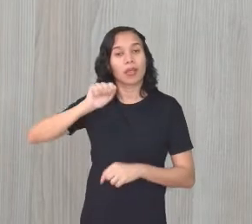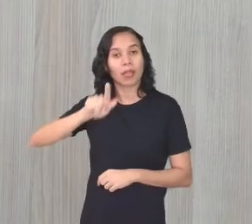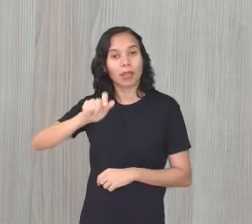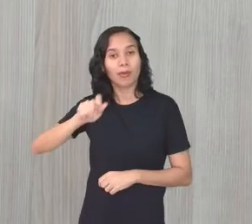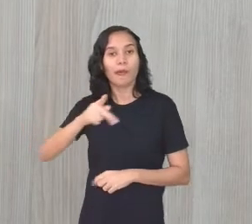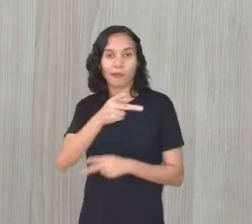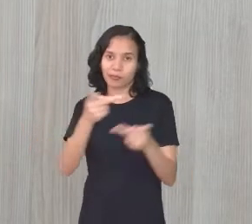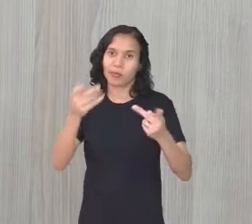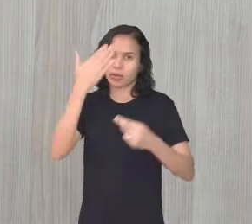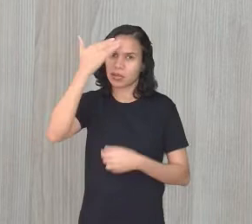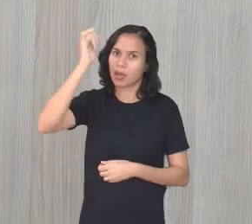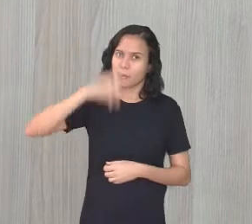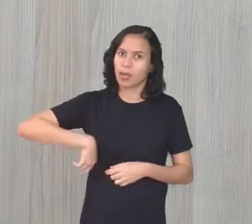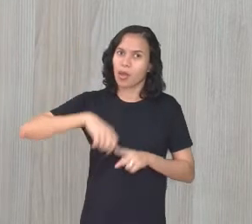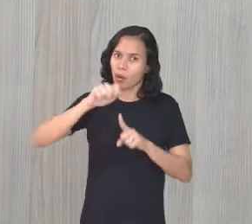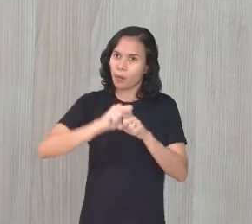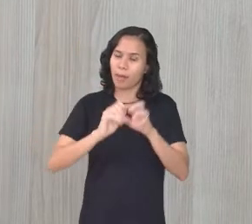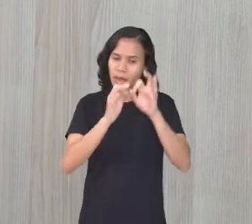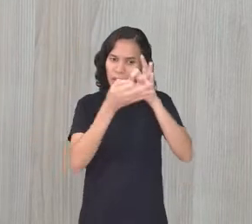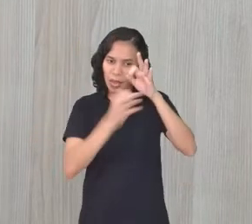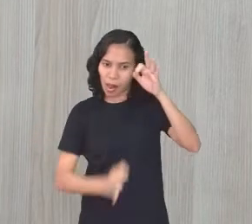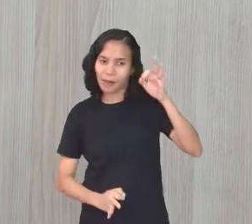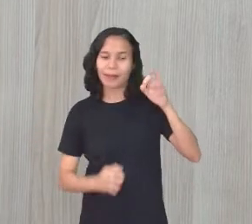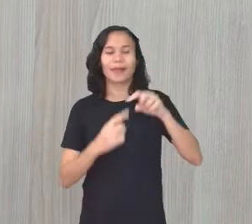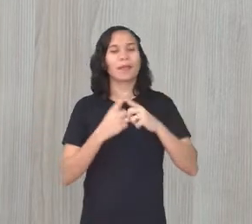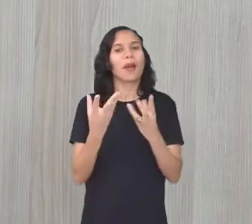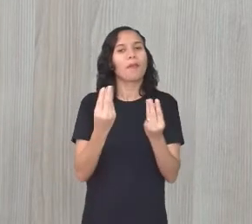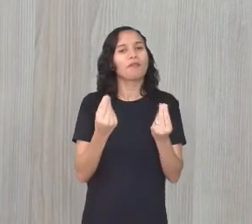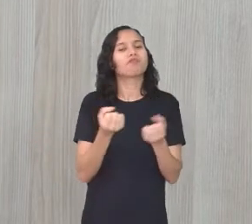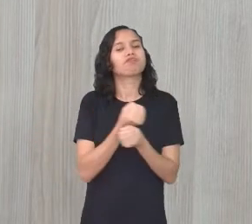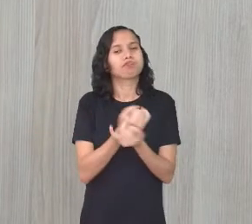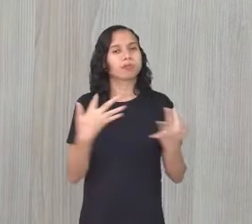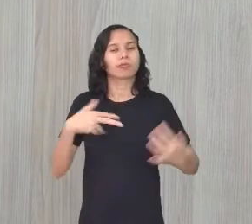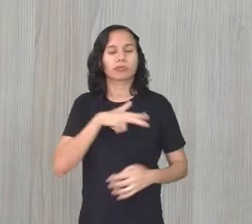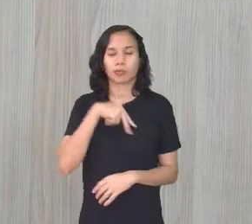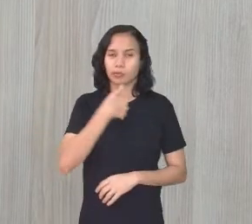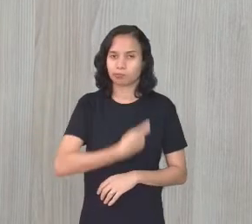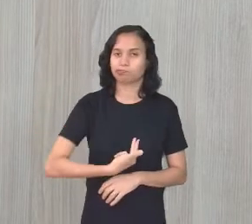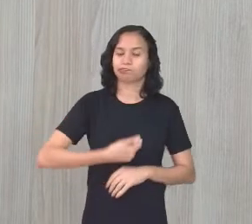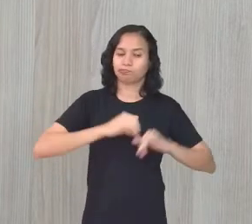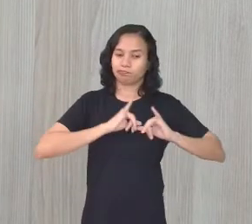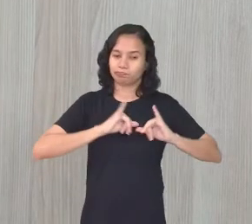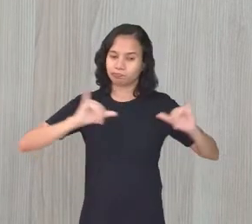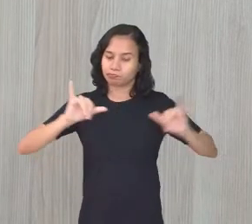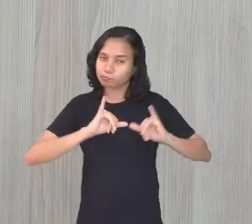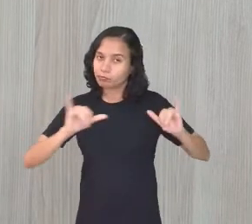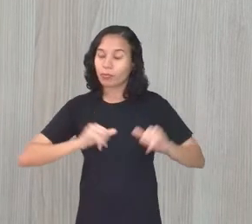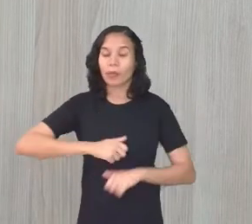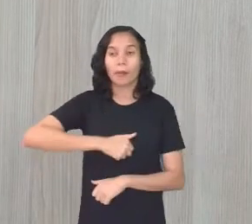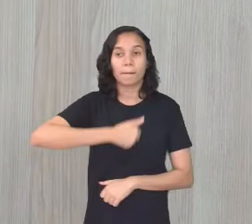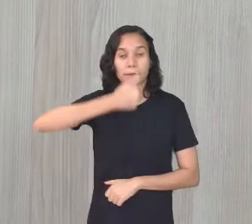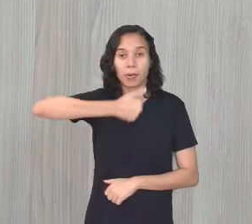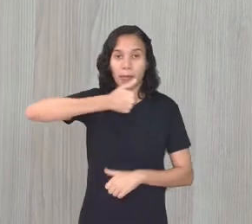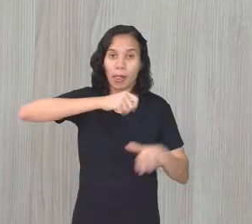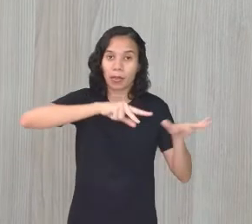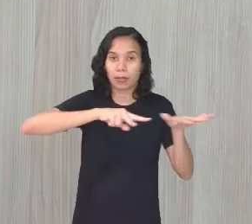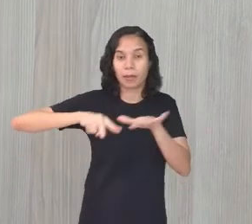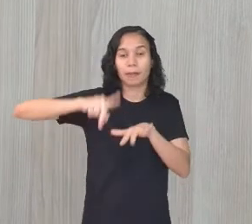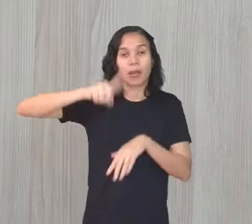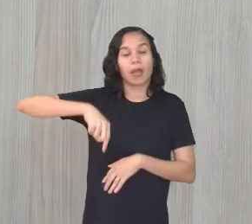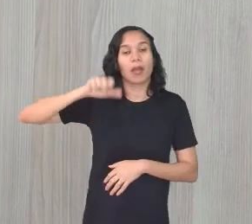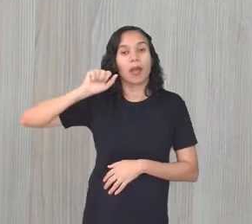você disse, é um mês longo, mas também um mês recheado de campanhas de conscientização. Na primeira semana já vem o